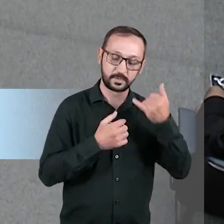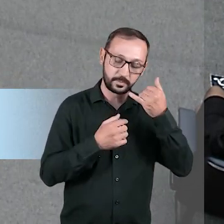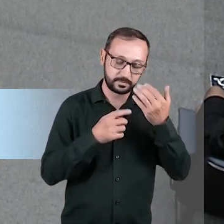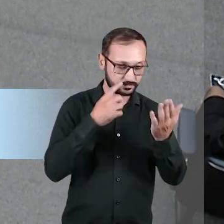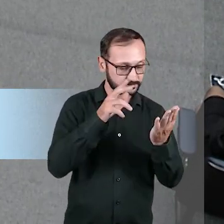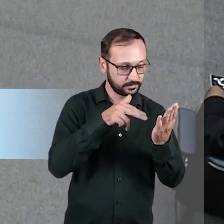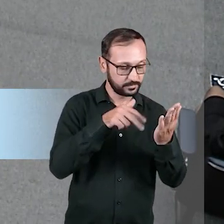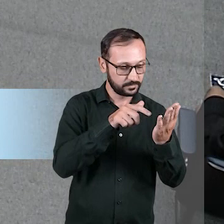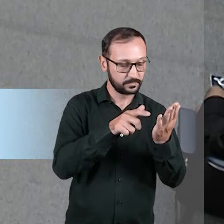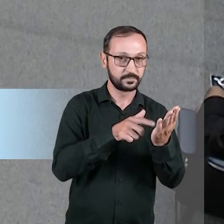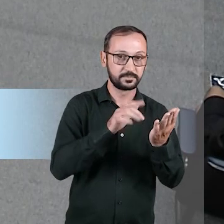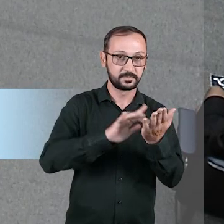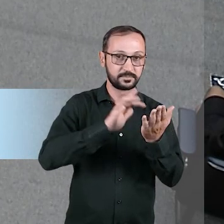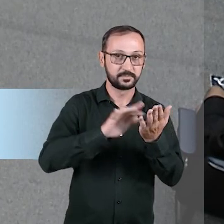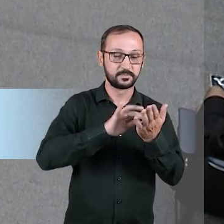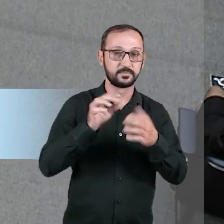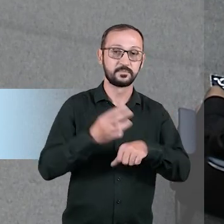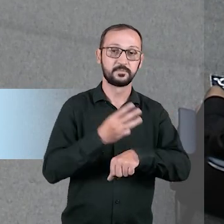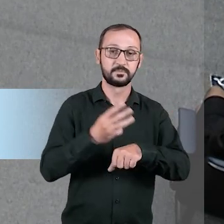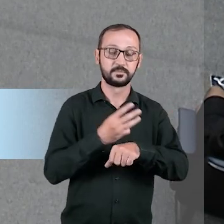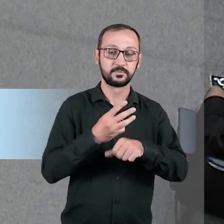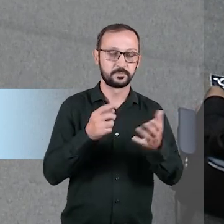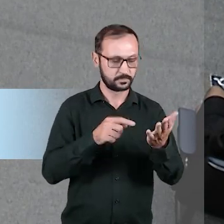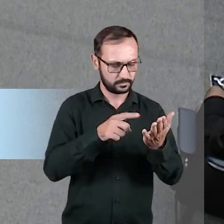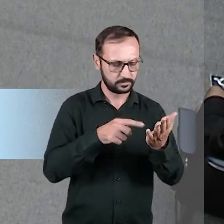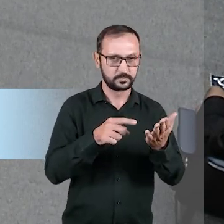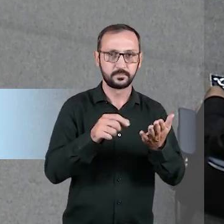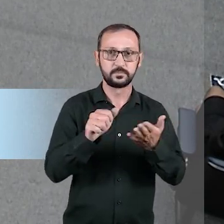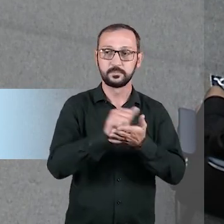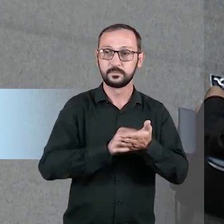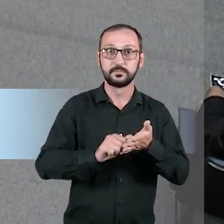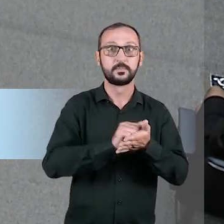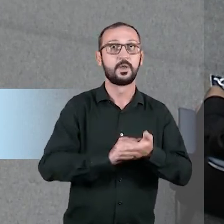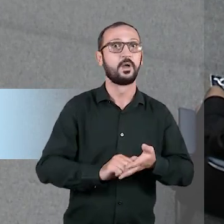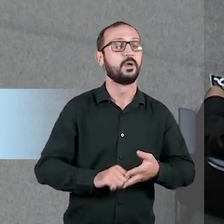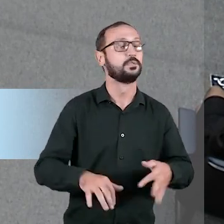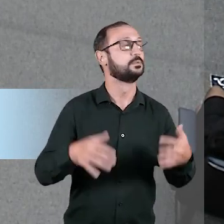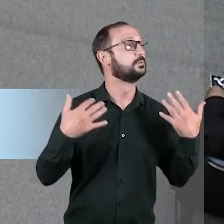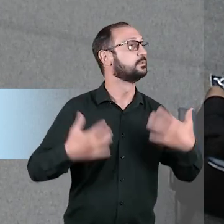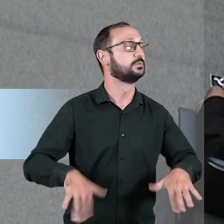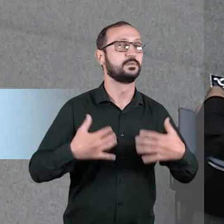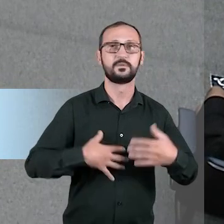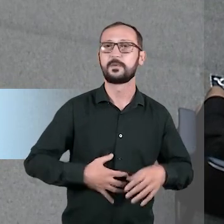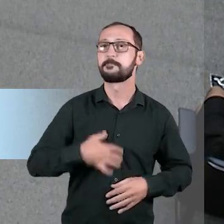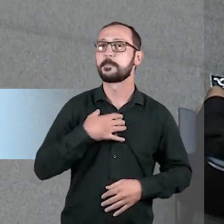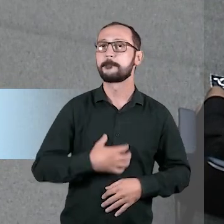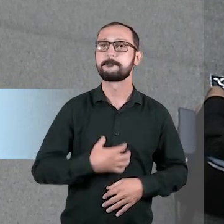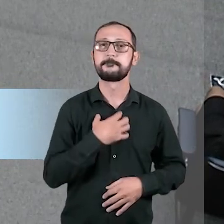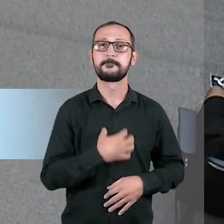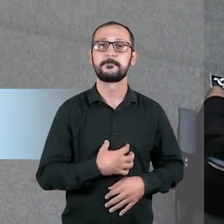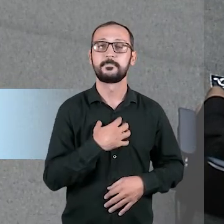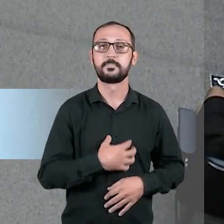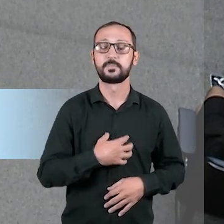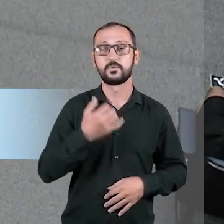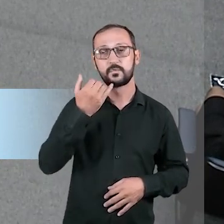ouvindo. Aí um dia eu fui ver, ele não estava no WhatsApp. Aí eu fiquei muito brava com aquilo. Eu